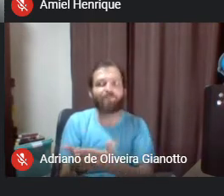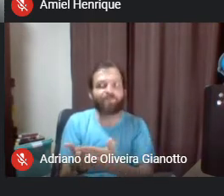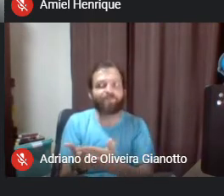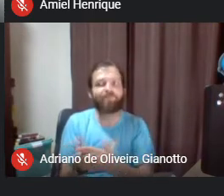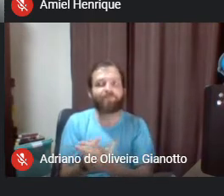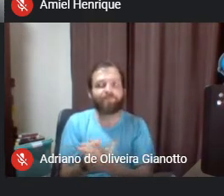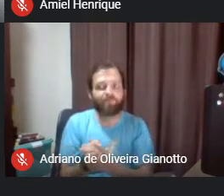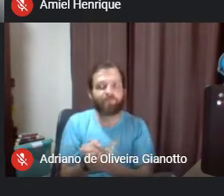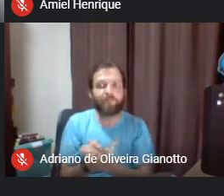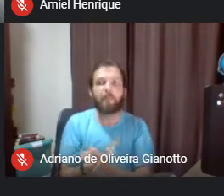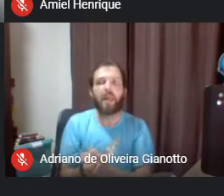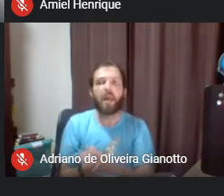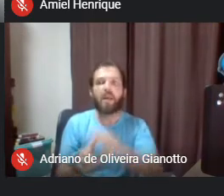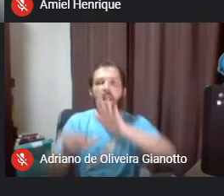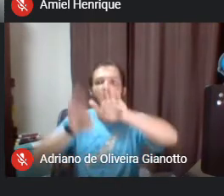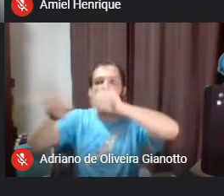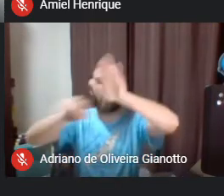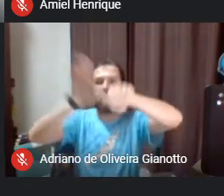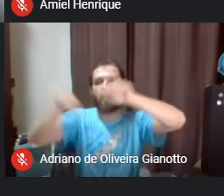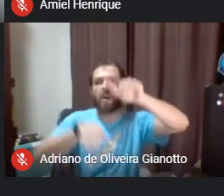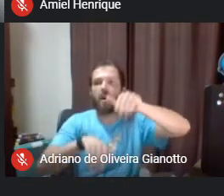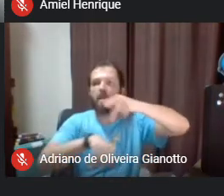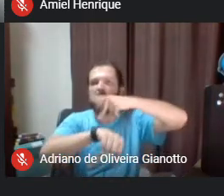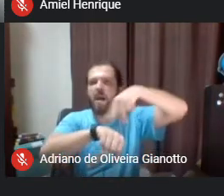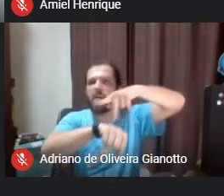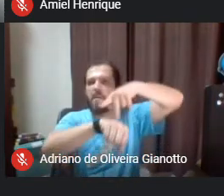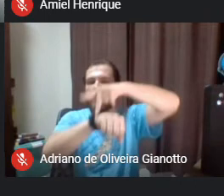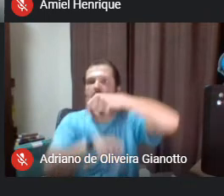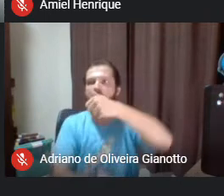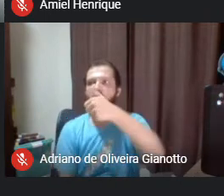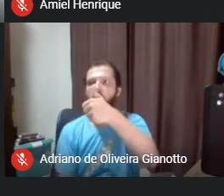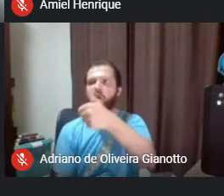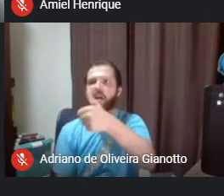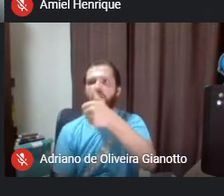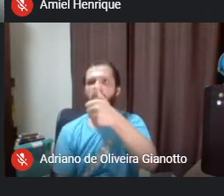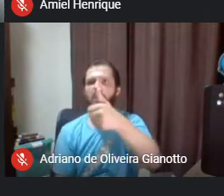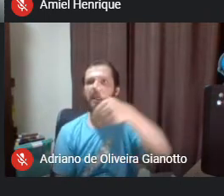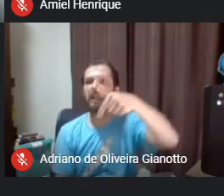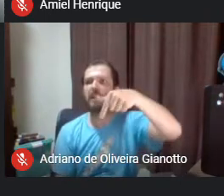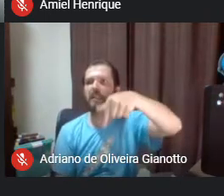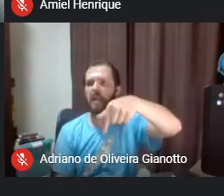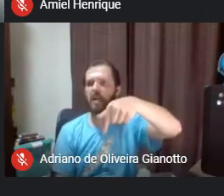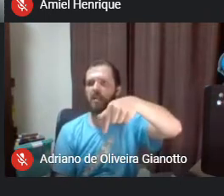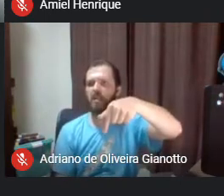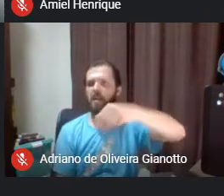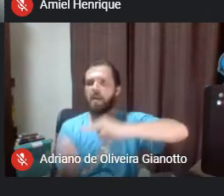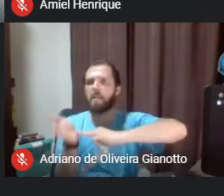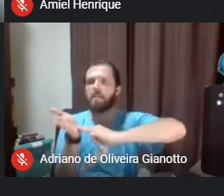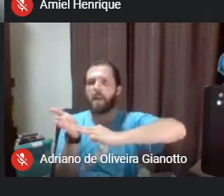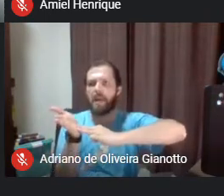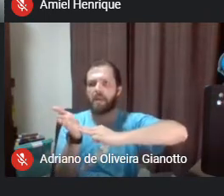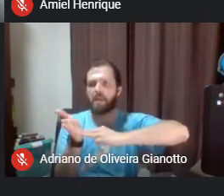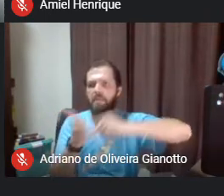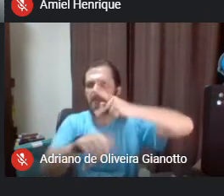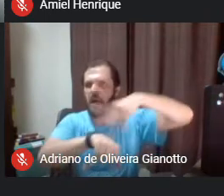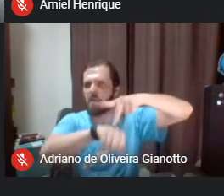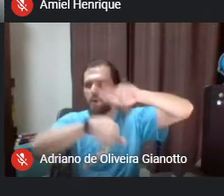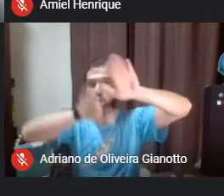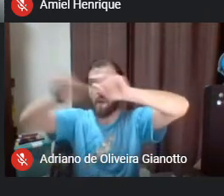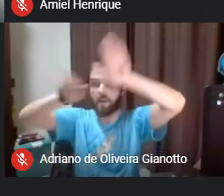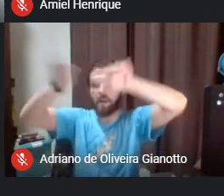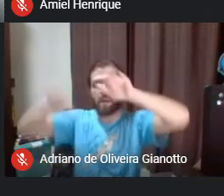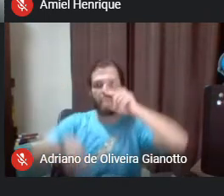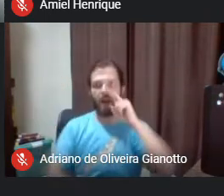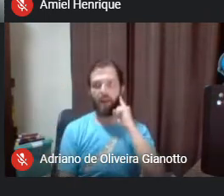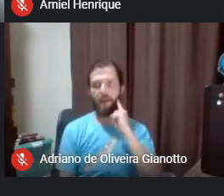eles começaram, né, através dessas pesquisas, e acreditaram que o melhor seria para a metodologia. Aí